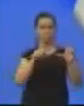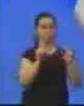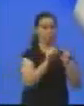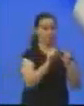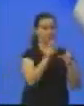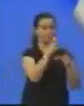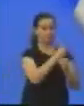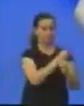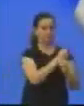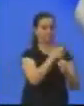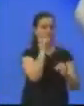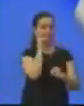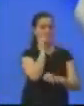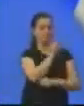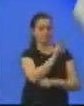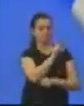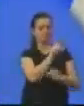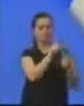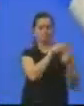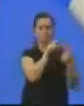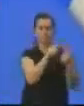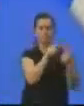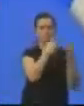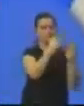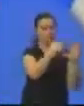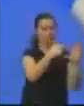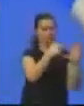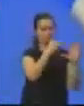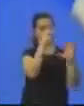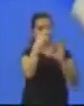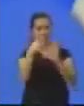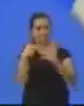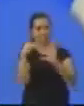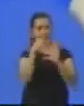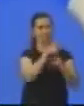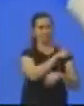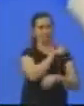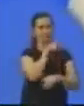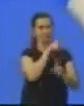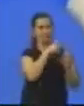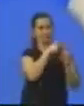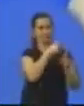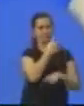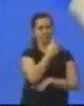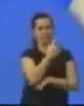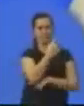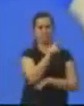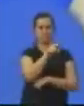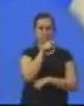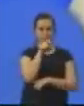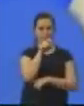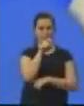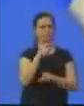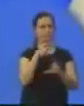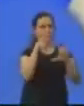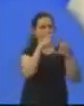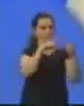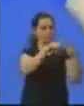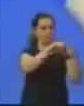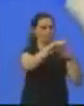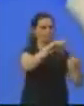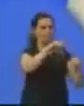gráfico da função, repare que eu tenho dois desenhos. Um é o x mais 1, se o x for maior ou igual a